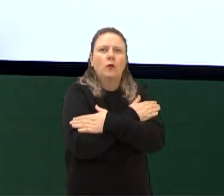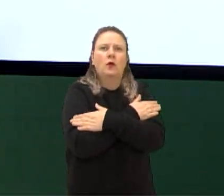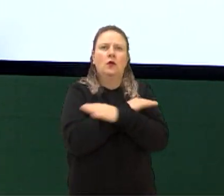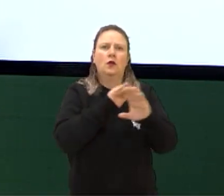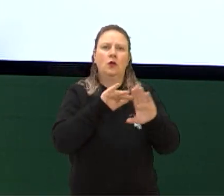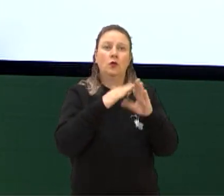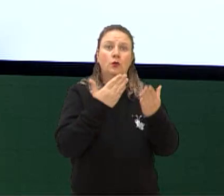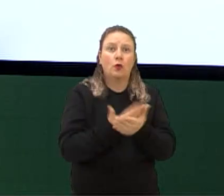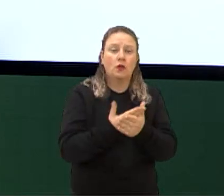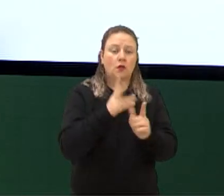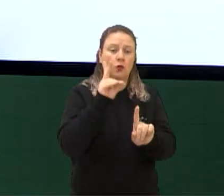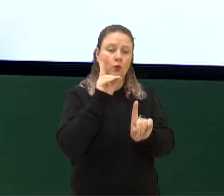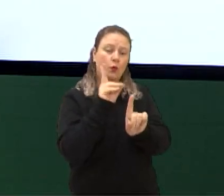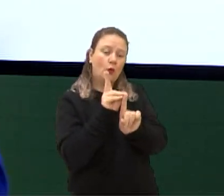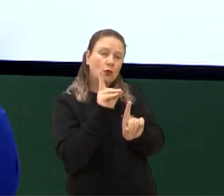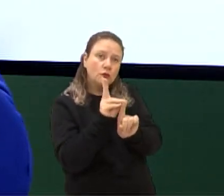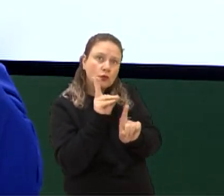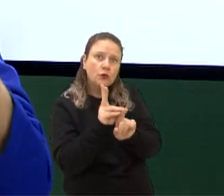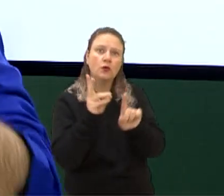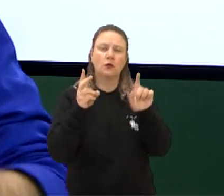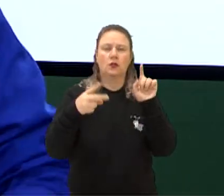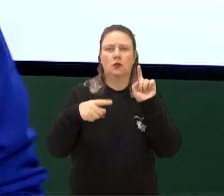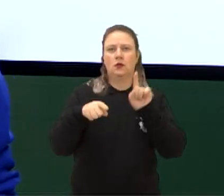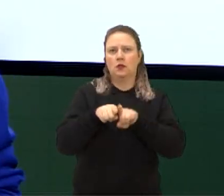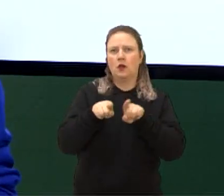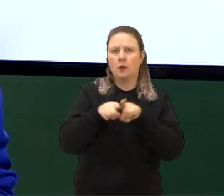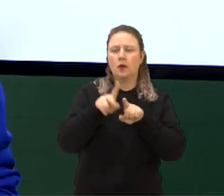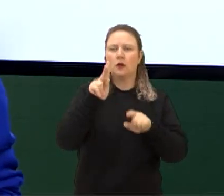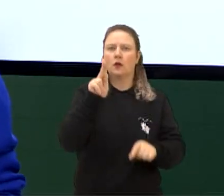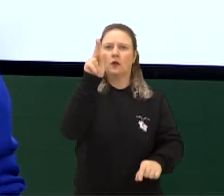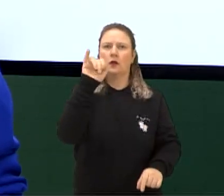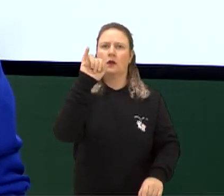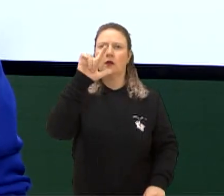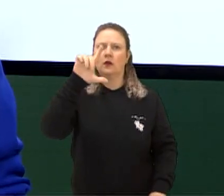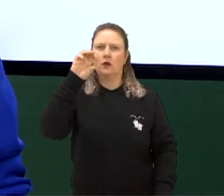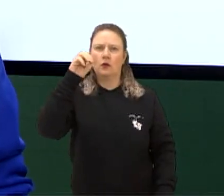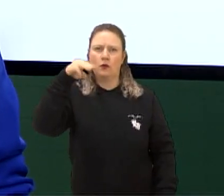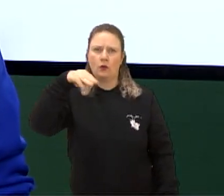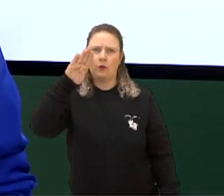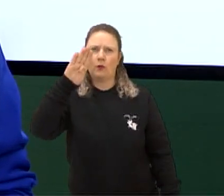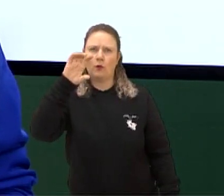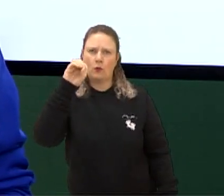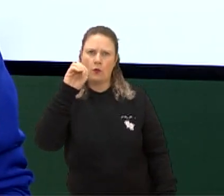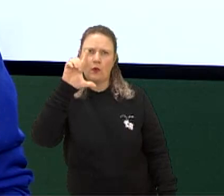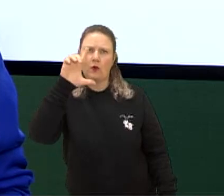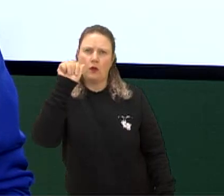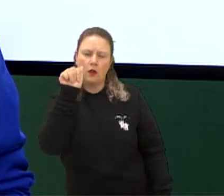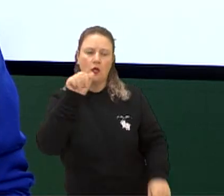educação indígena e quilombolas, escolas do campo que estão acompanhando com a gente aí.